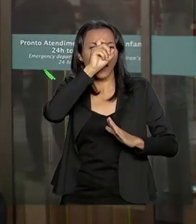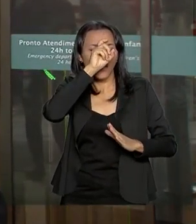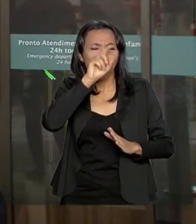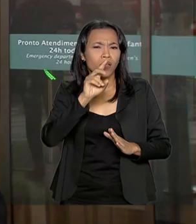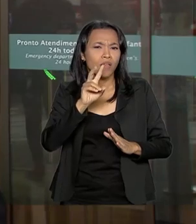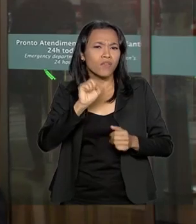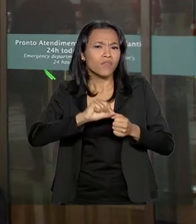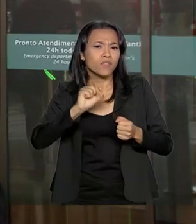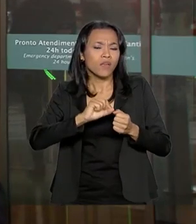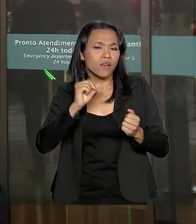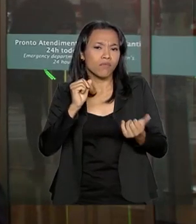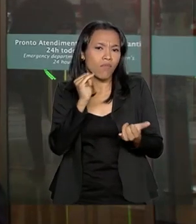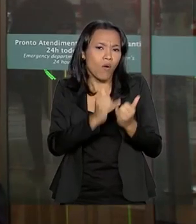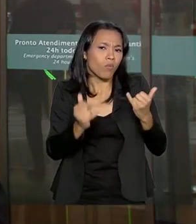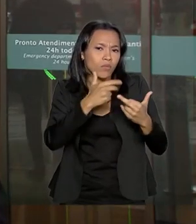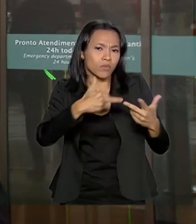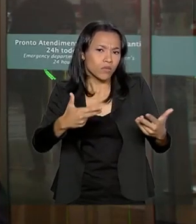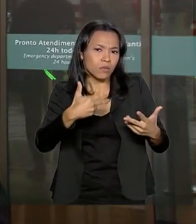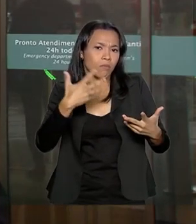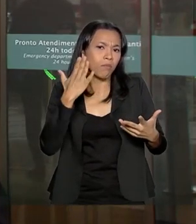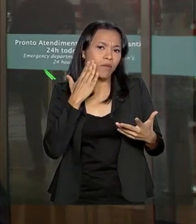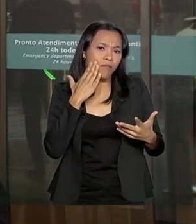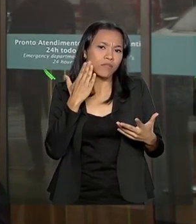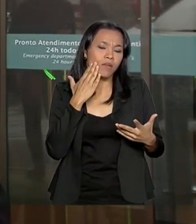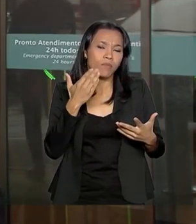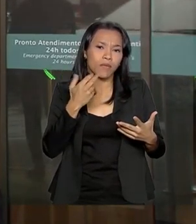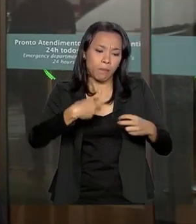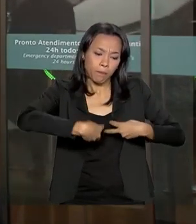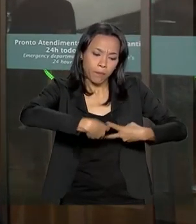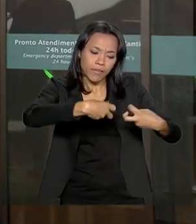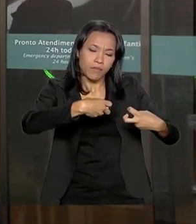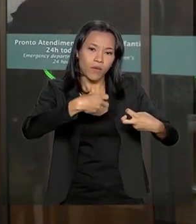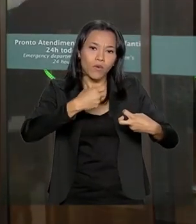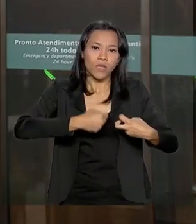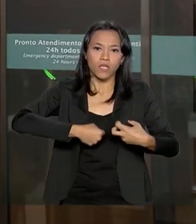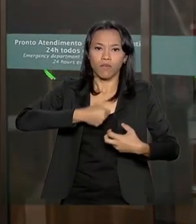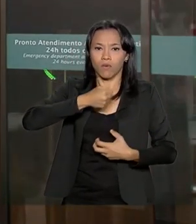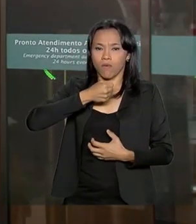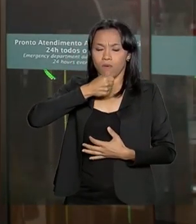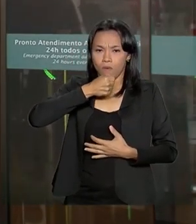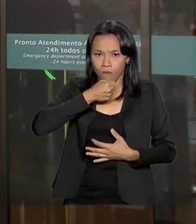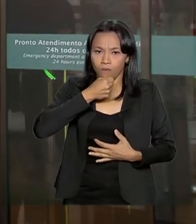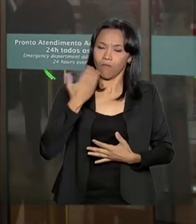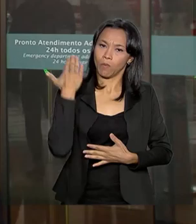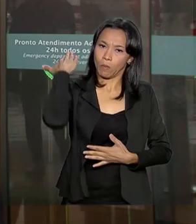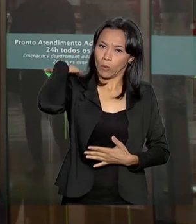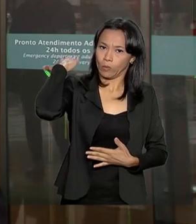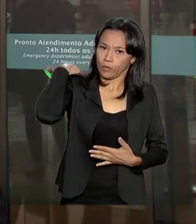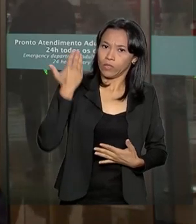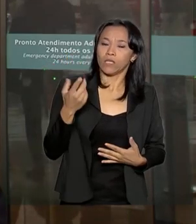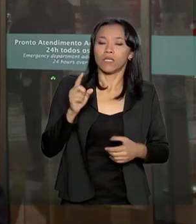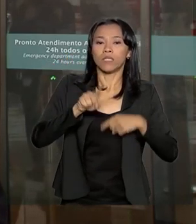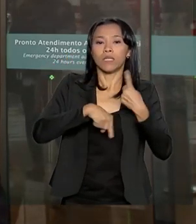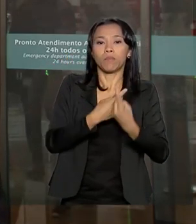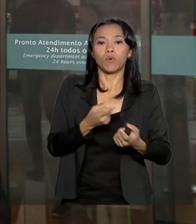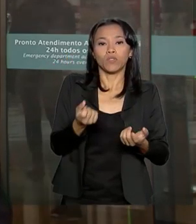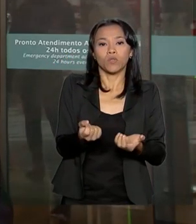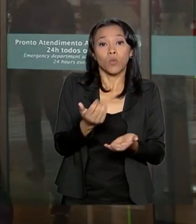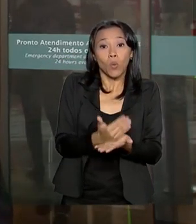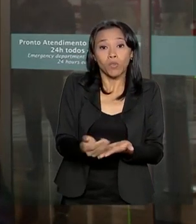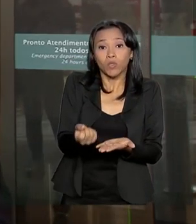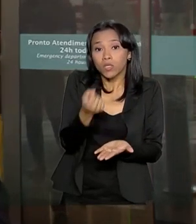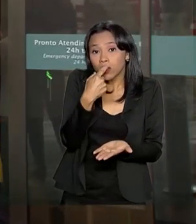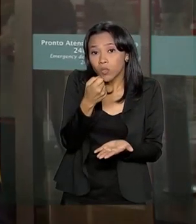alguns procedimentos. Principalmente depois que foi detectada uma pneumonia, houve a introdução de um antibiótico de